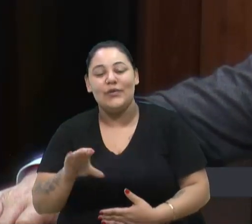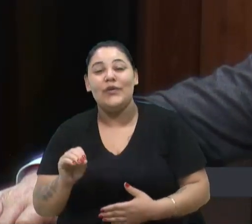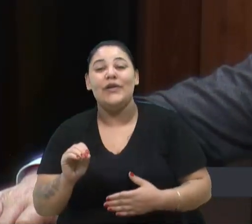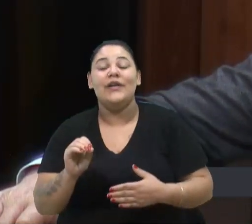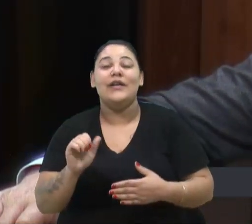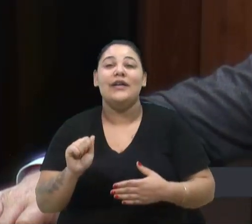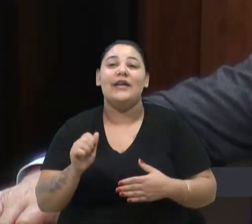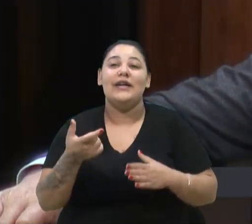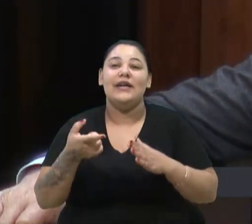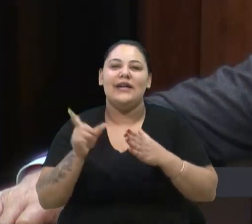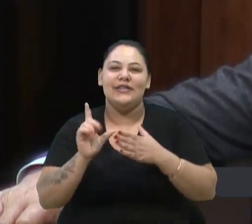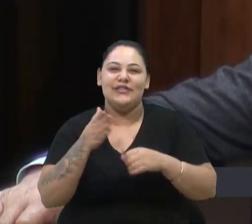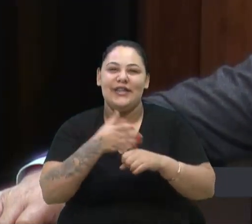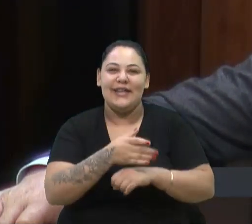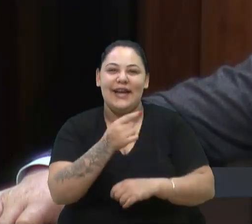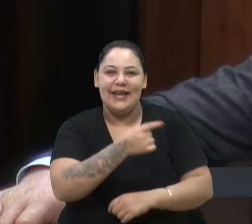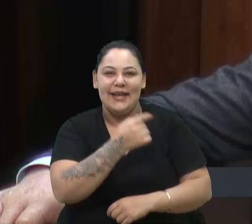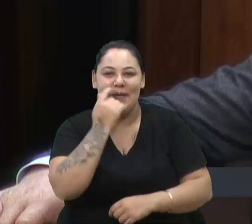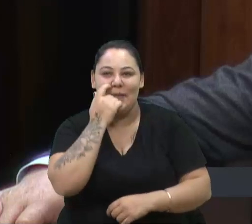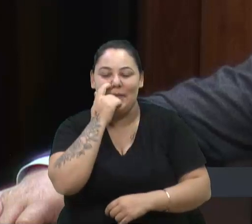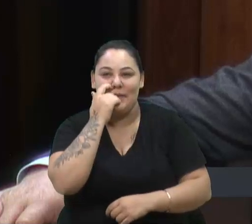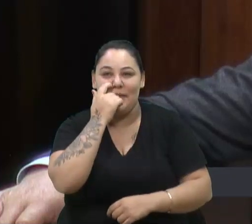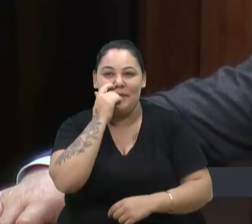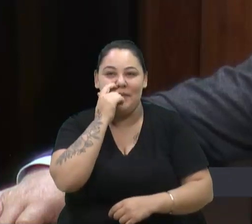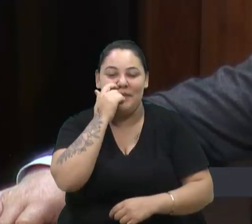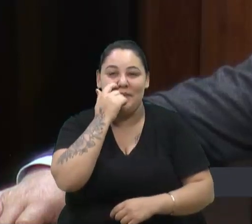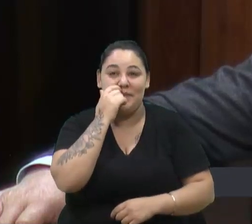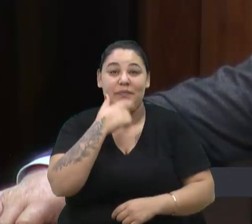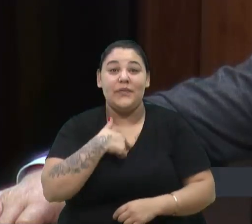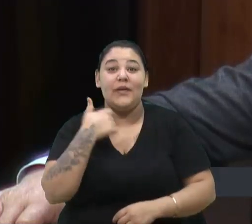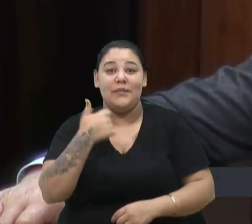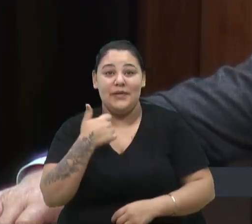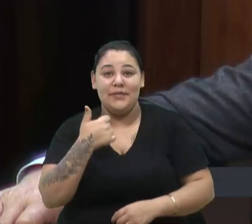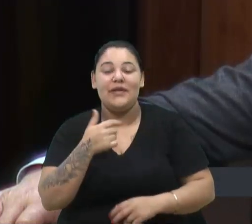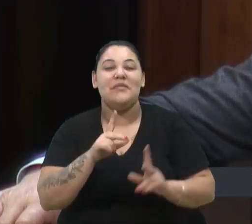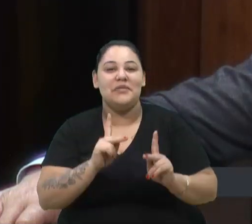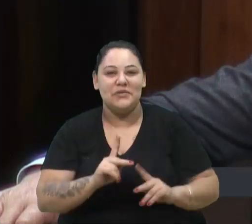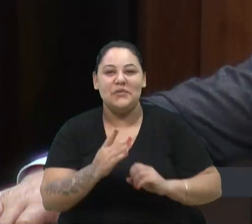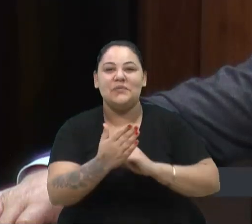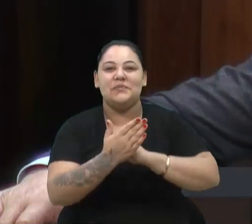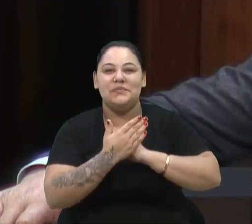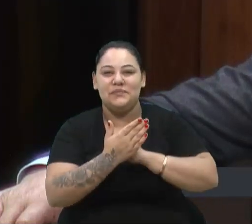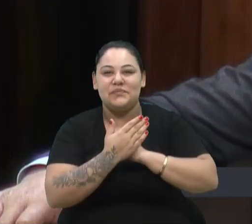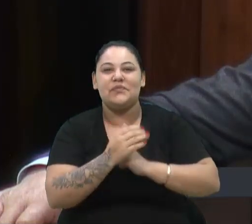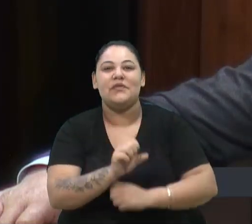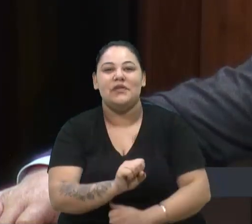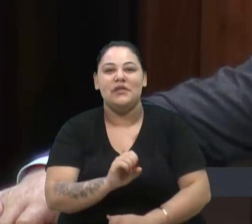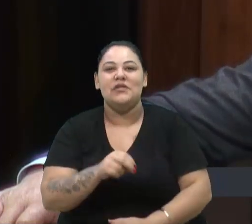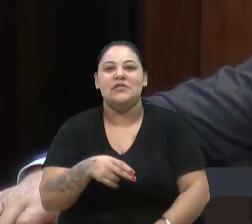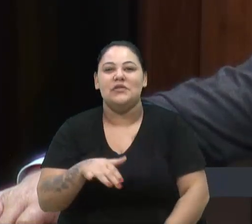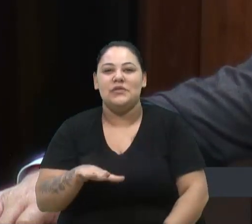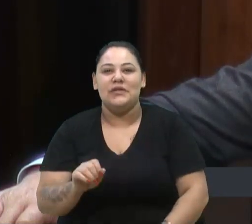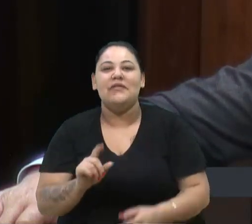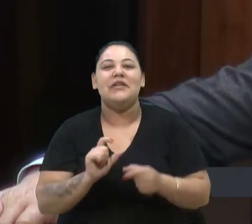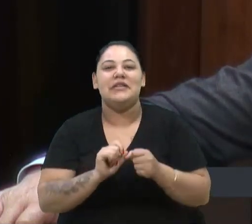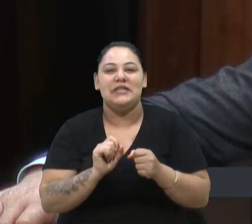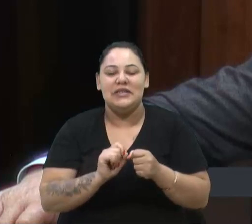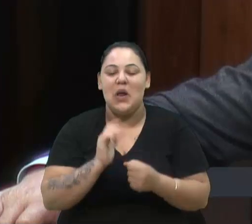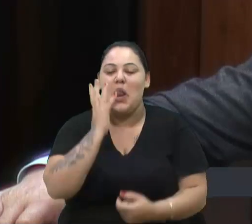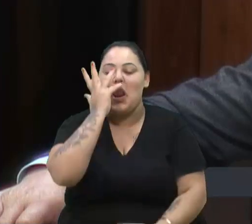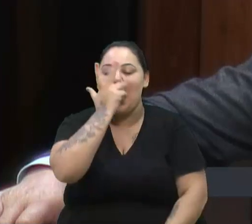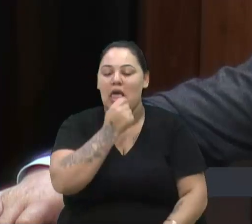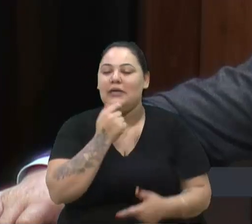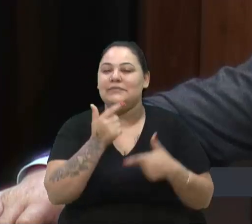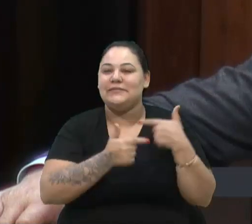de galópolis a primeira pessoa que eu me apoiei foi na Sônia que fazia um belo trabalho no colégio